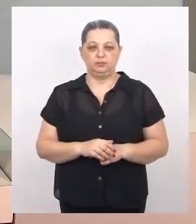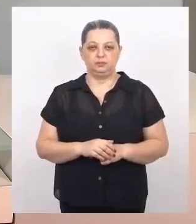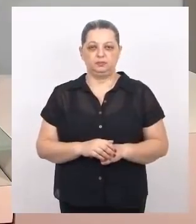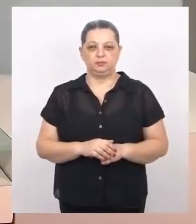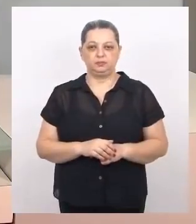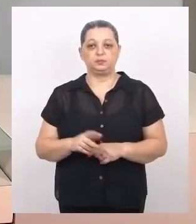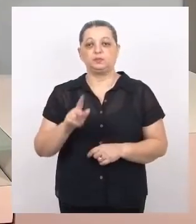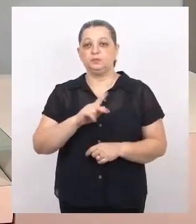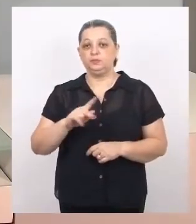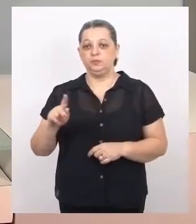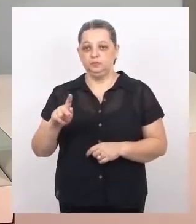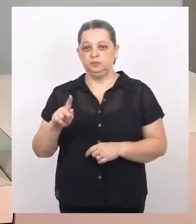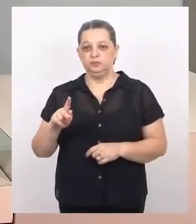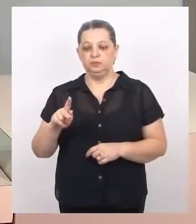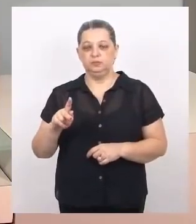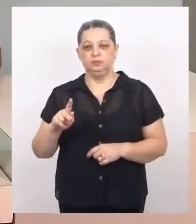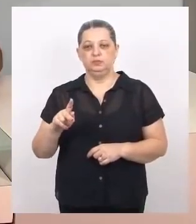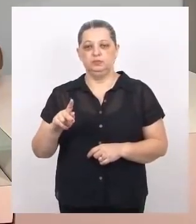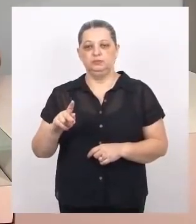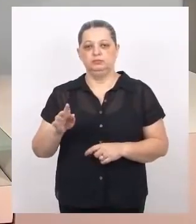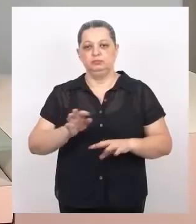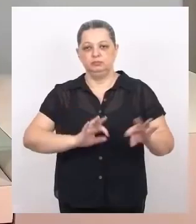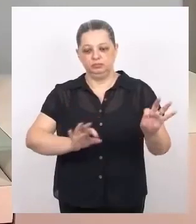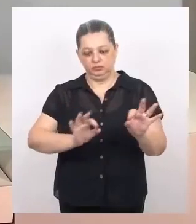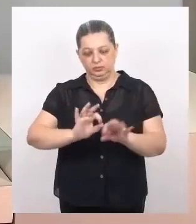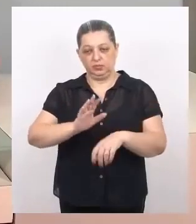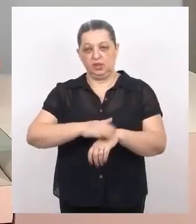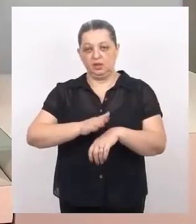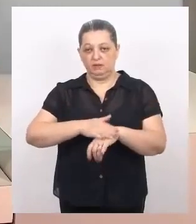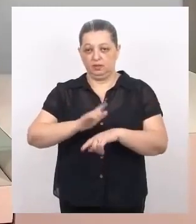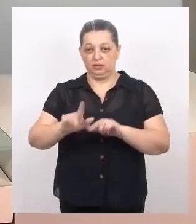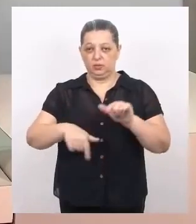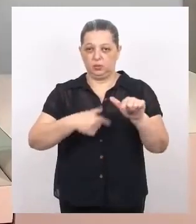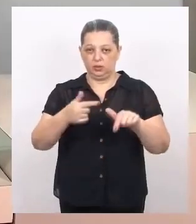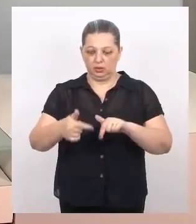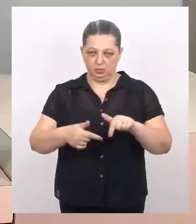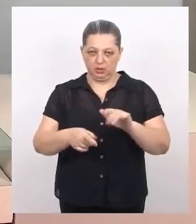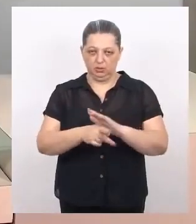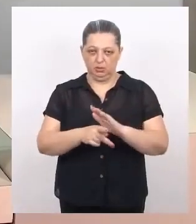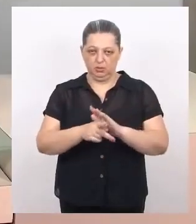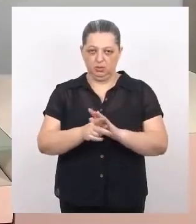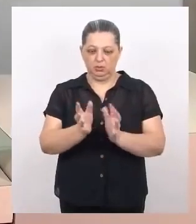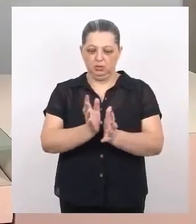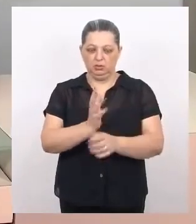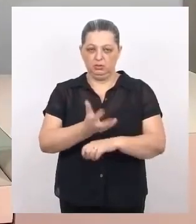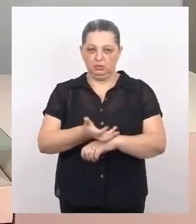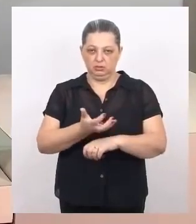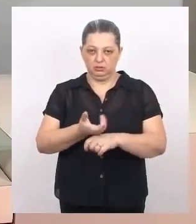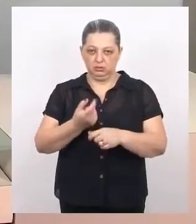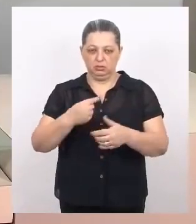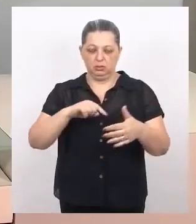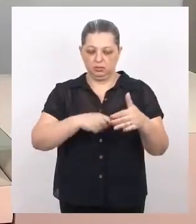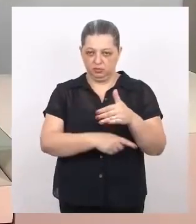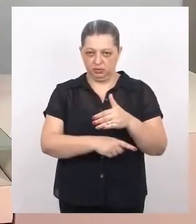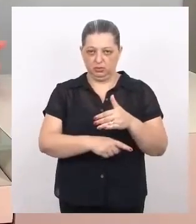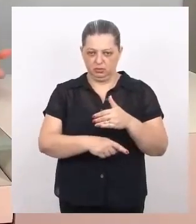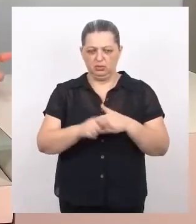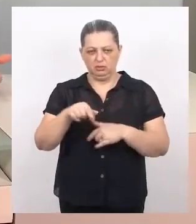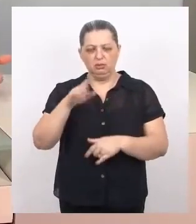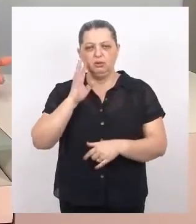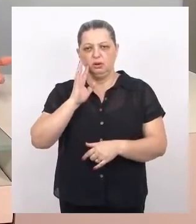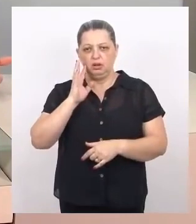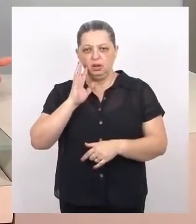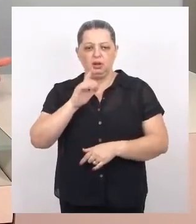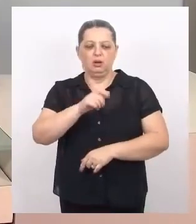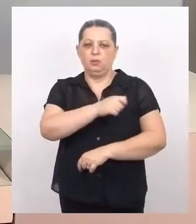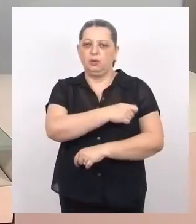os professores realmente façam um trabalho com os componentes curriculares do aprofundamento que seja muito bacana para eles e para os